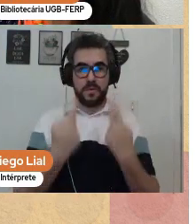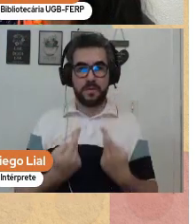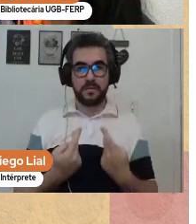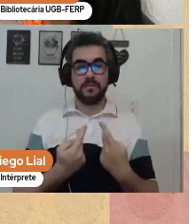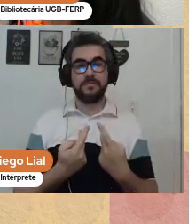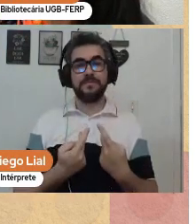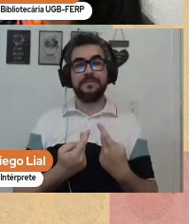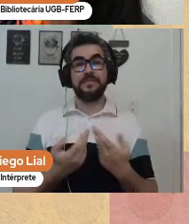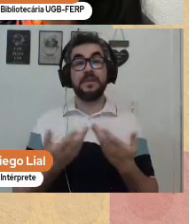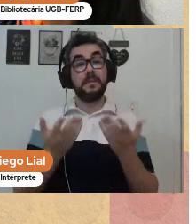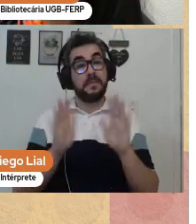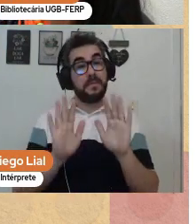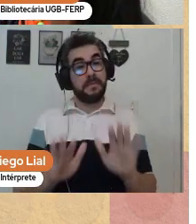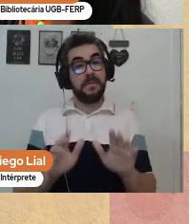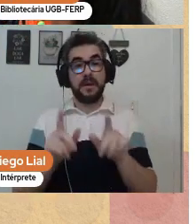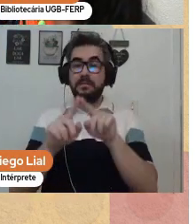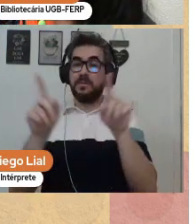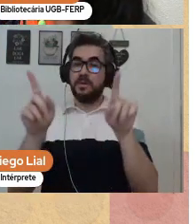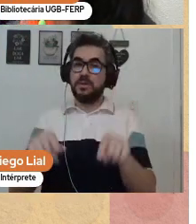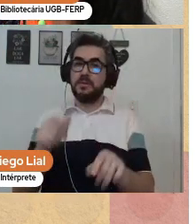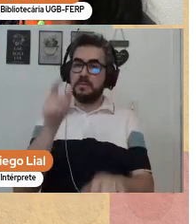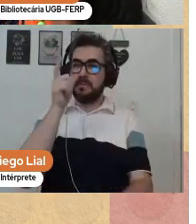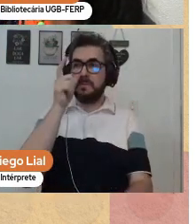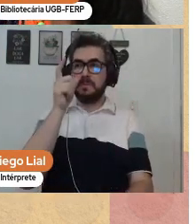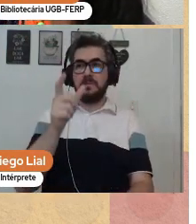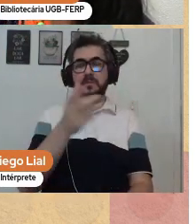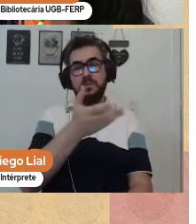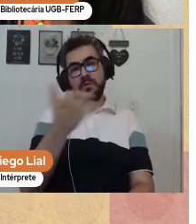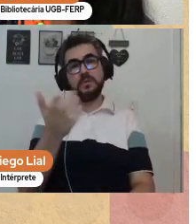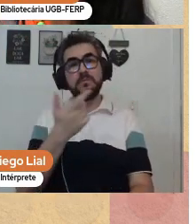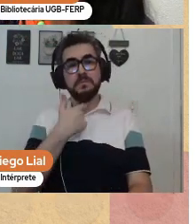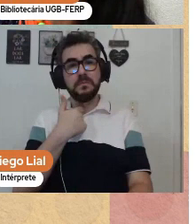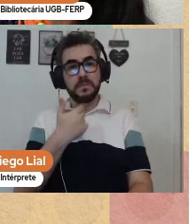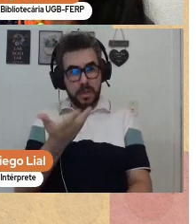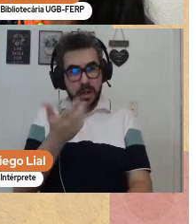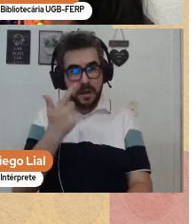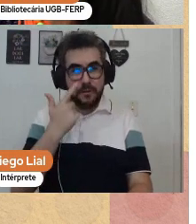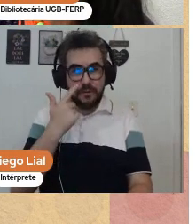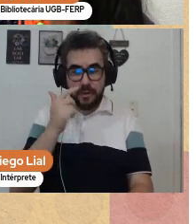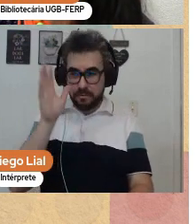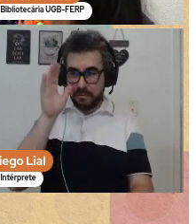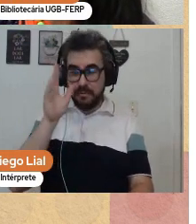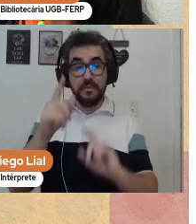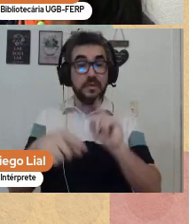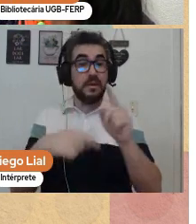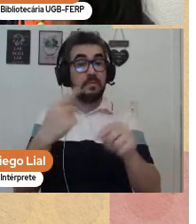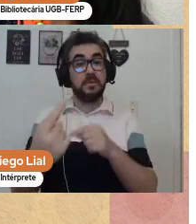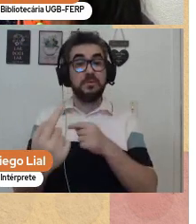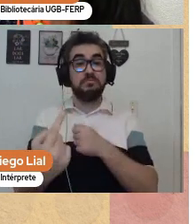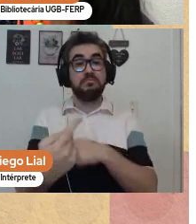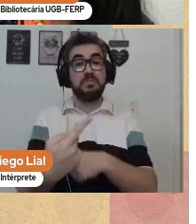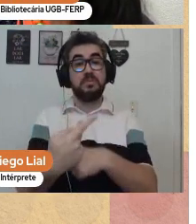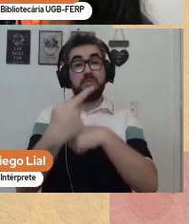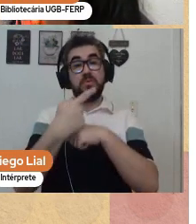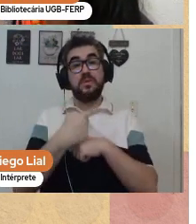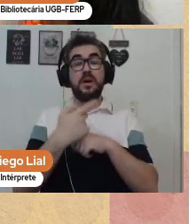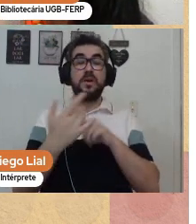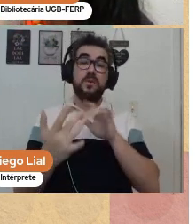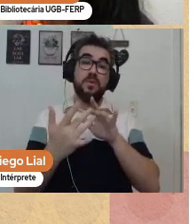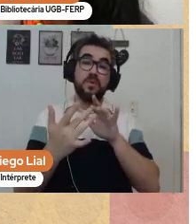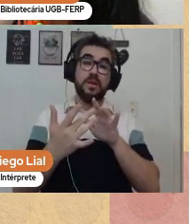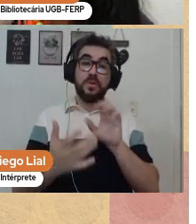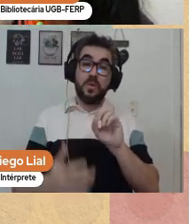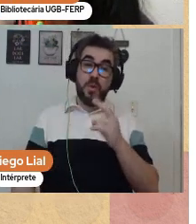o assunto e quiser depois fazer contato, ou se quiser buscar, né, a professora Perla e a